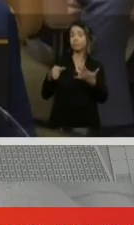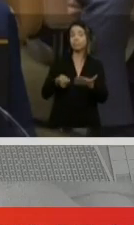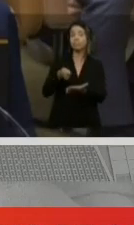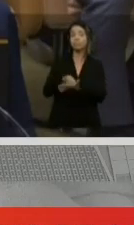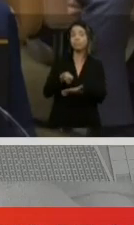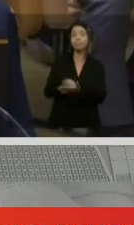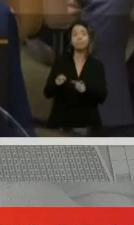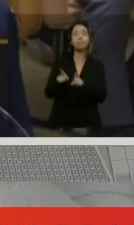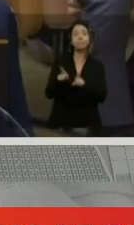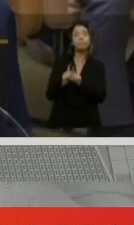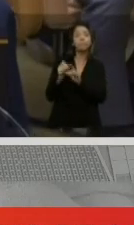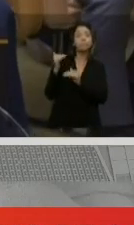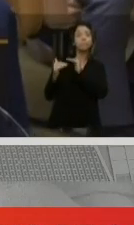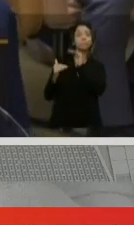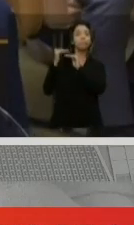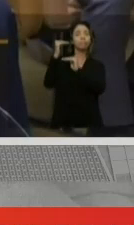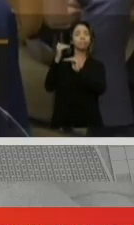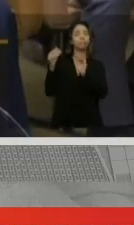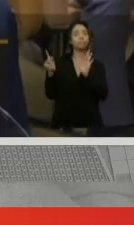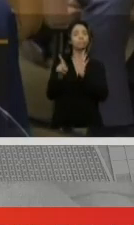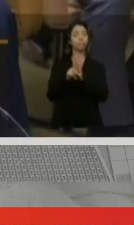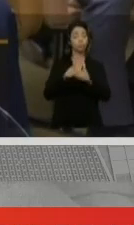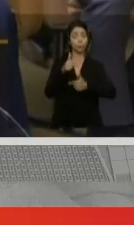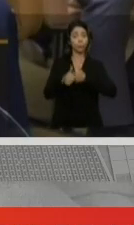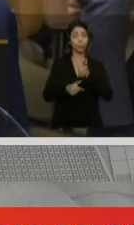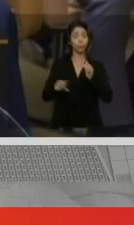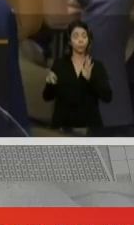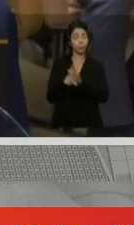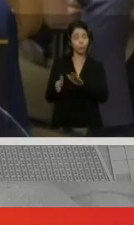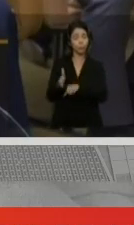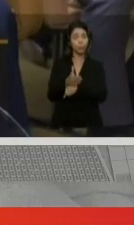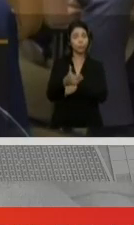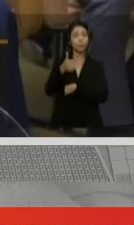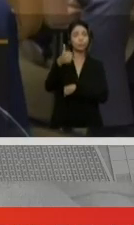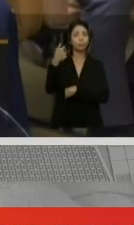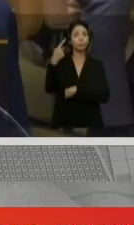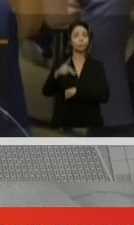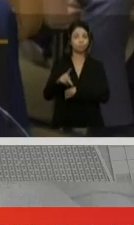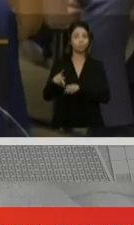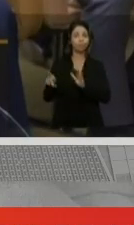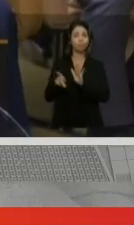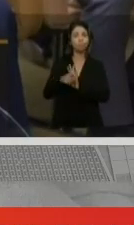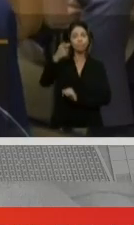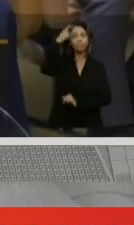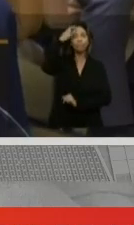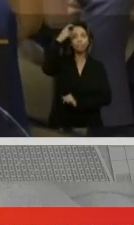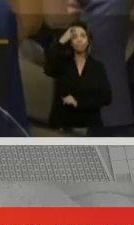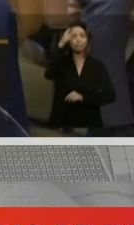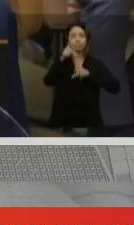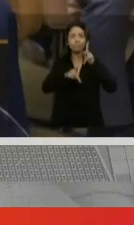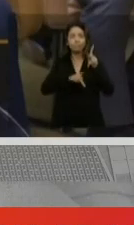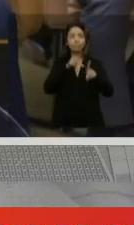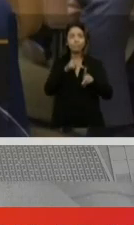de aperfeiçoamento contínuo, entendendo que nós temos diferentes formas de ver o mundo, a sociedade é plural e